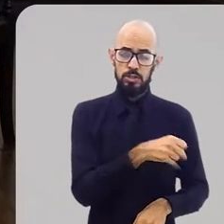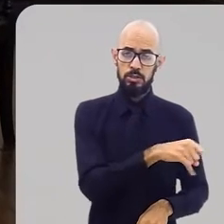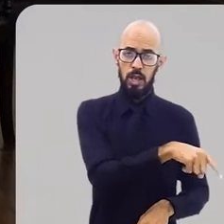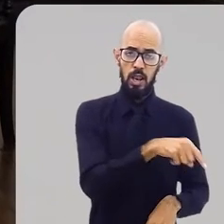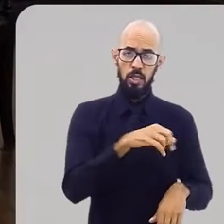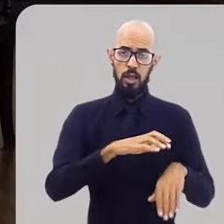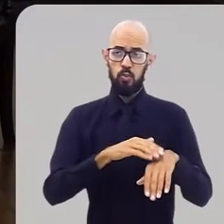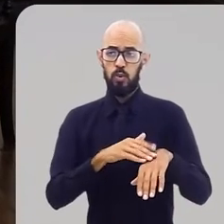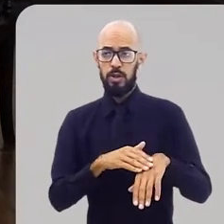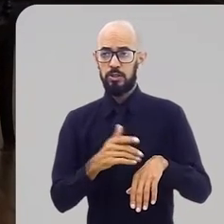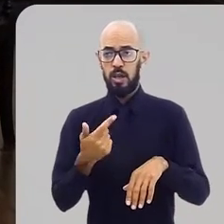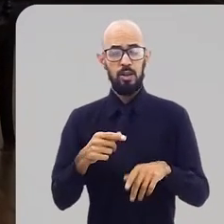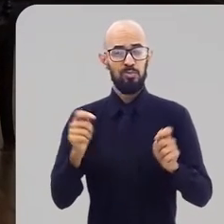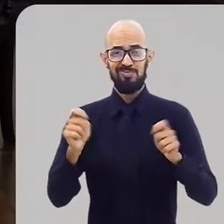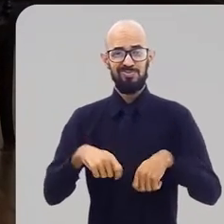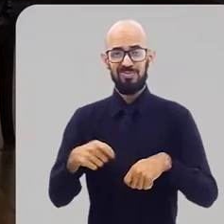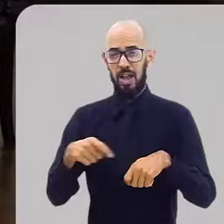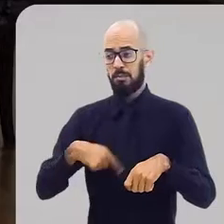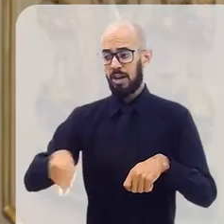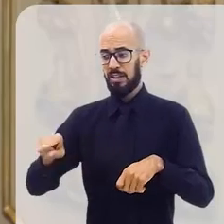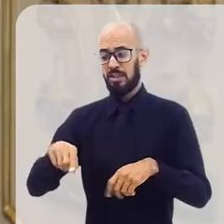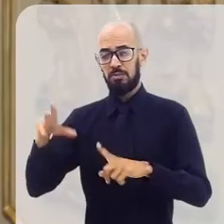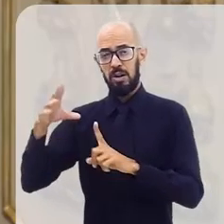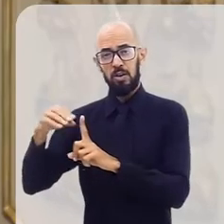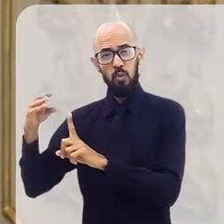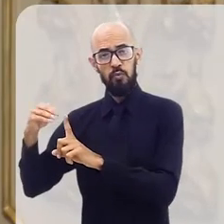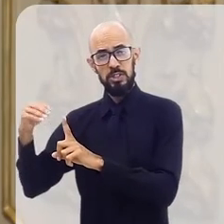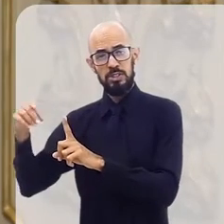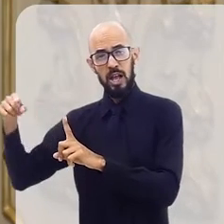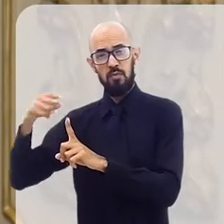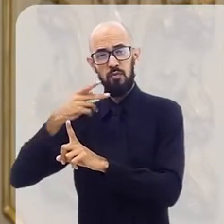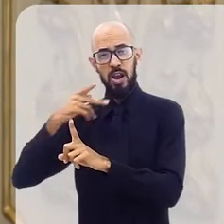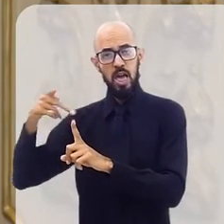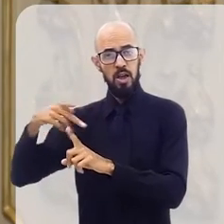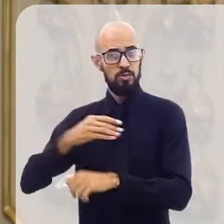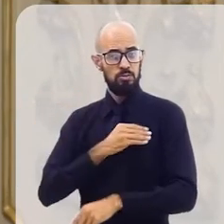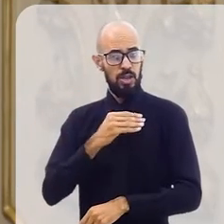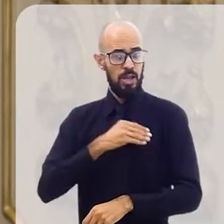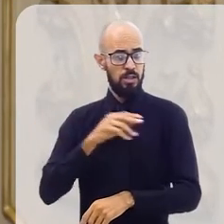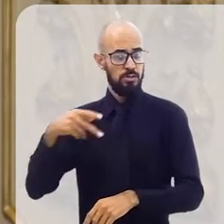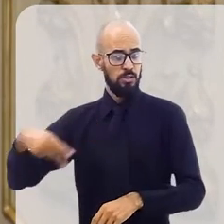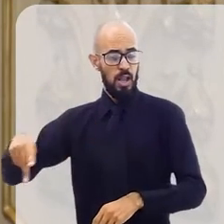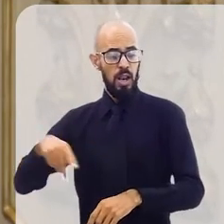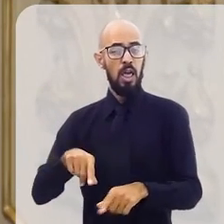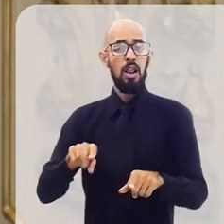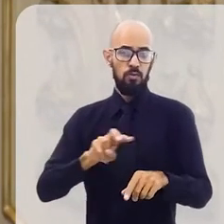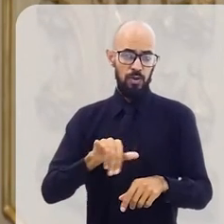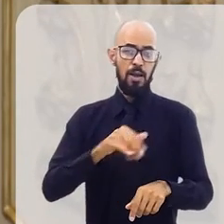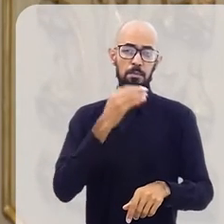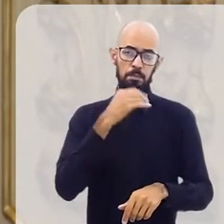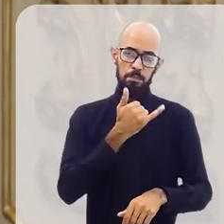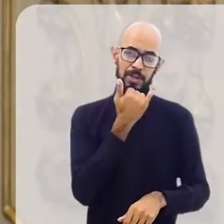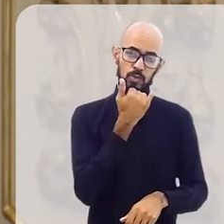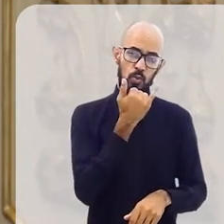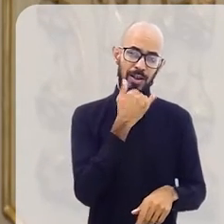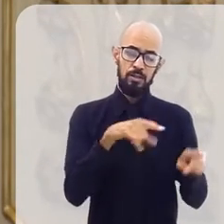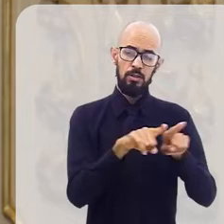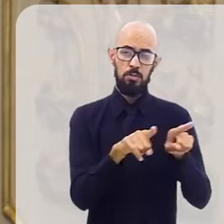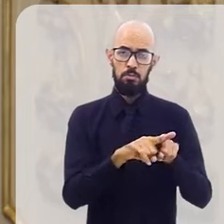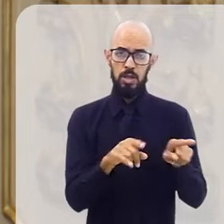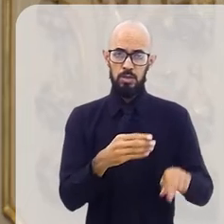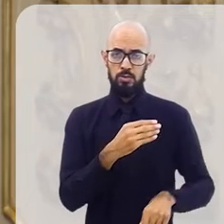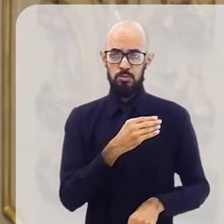pessoa que está enferma sem condições de confessar ela recebe o sacramento da unção dos enfermos